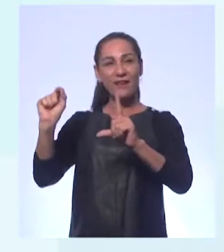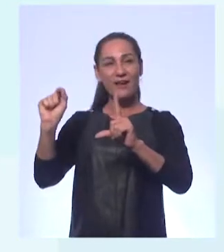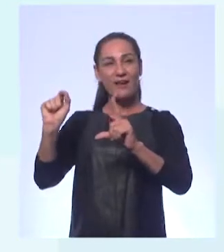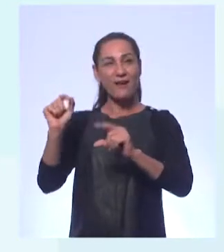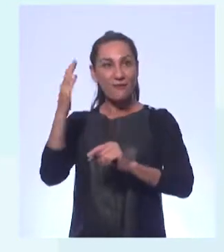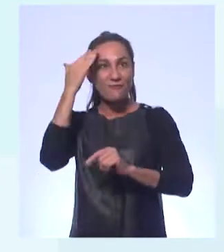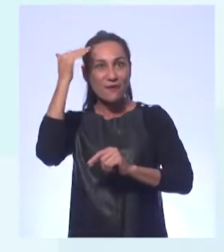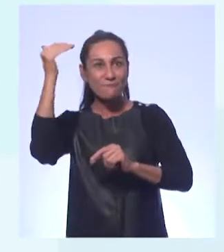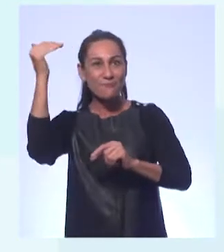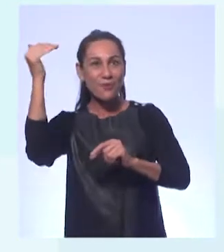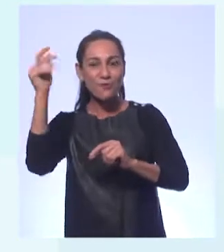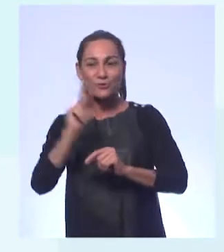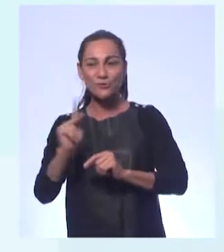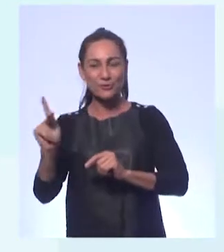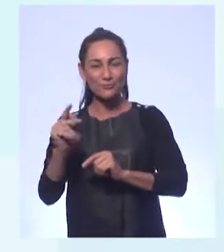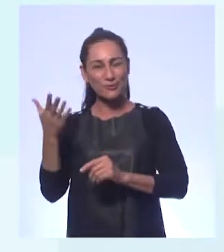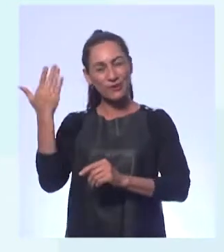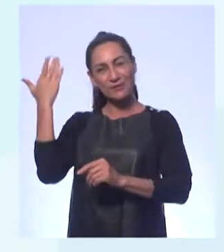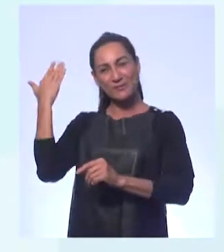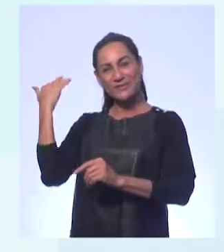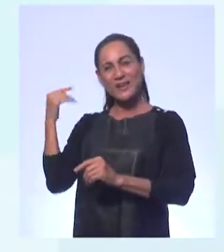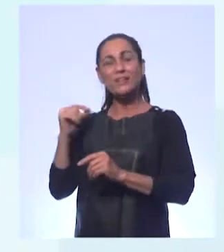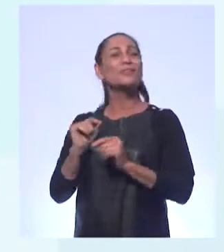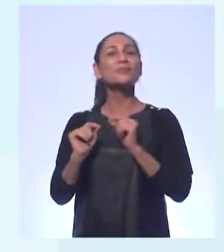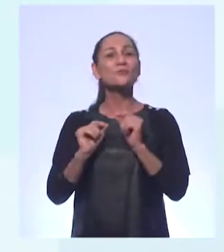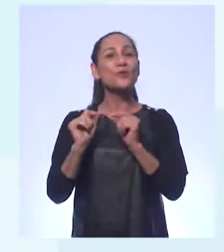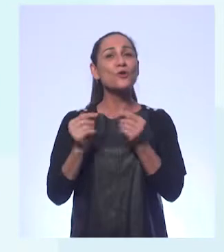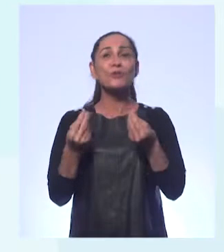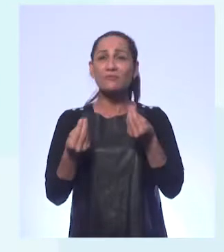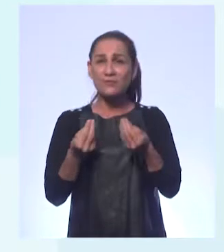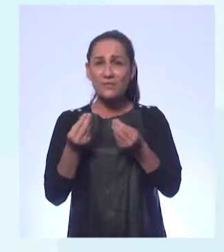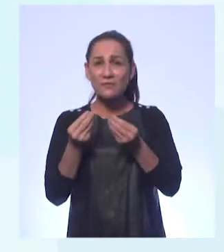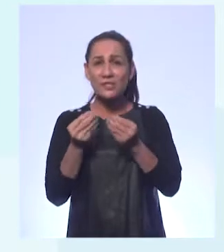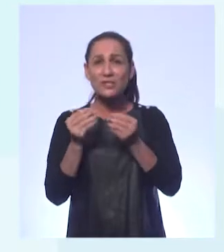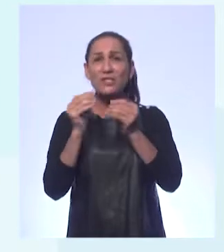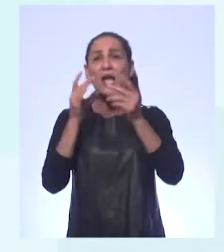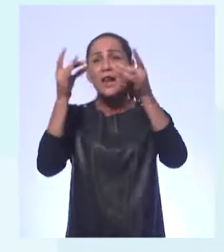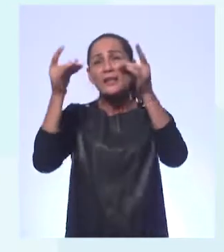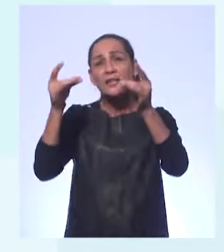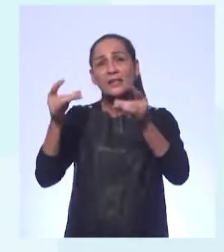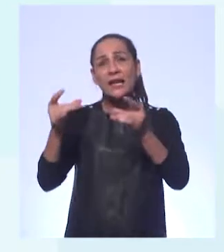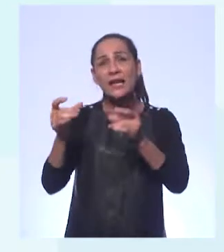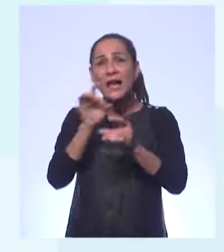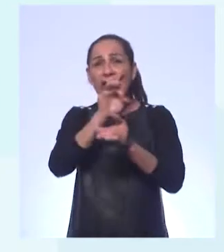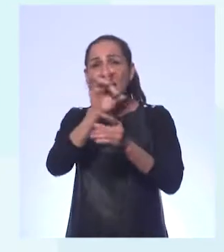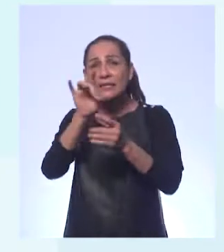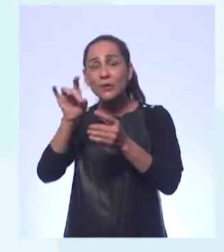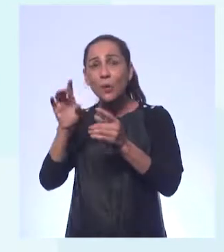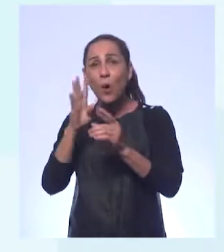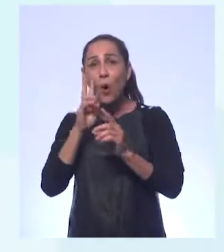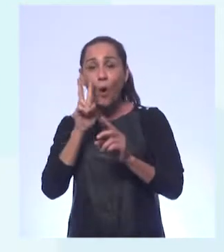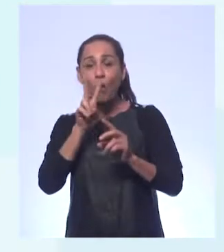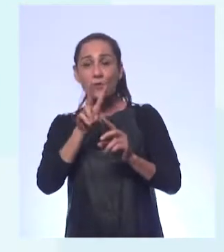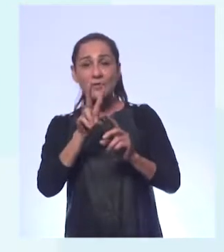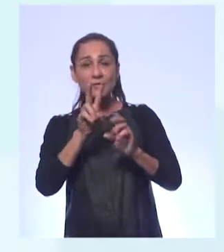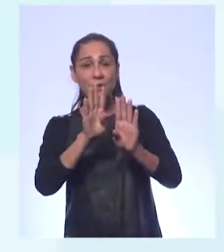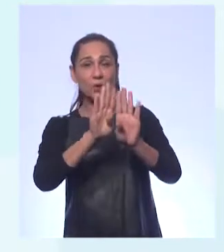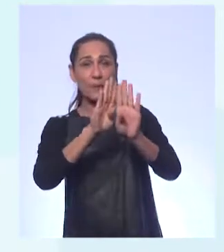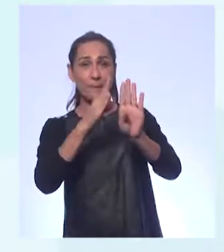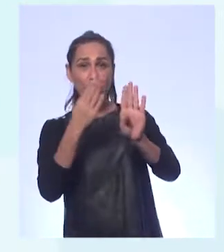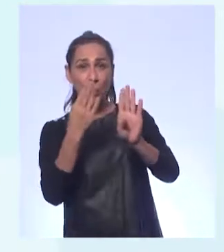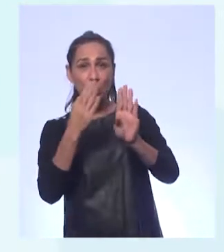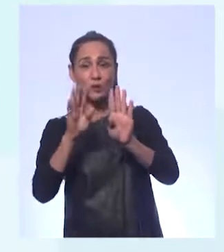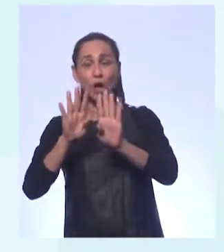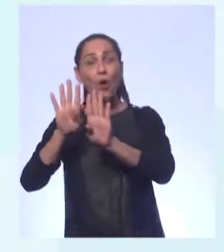famoso giz do professor. Aí como você poderia descrever cada um deles? Olhando o portão, a porta e o giz, como